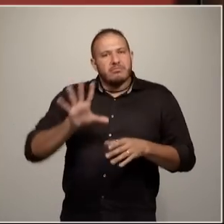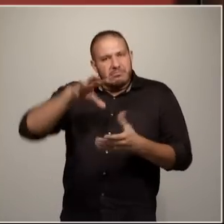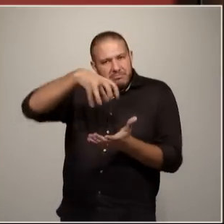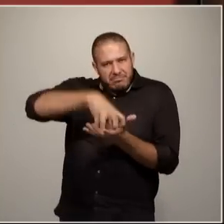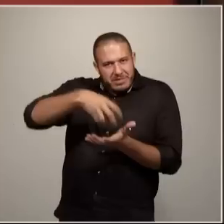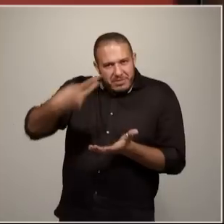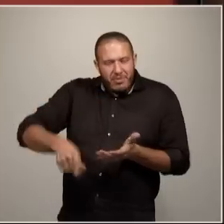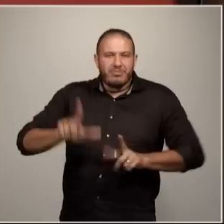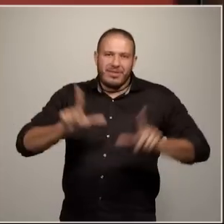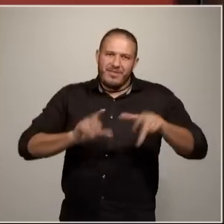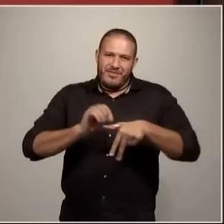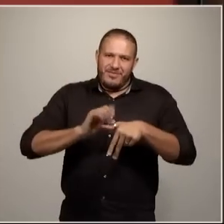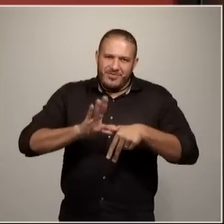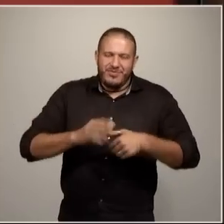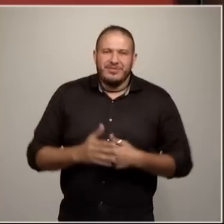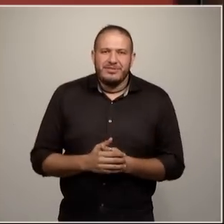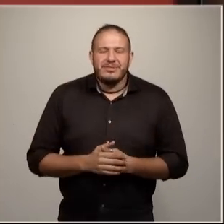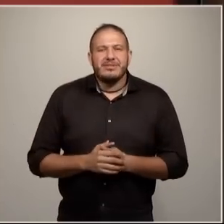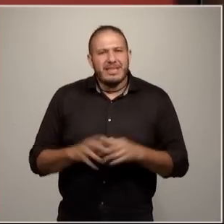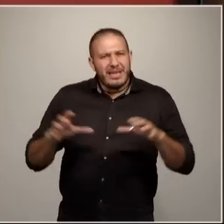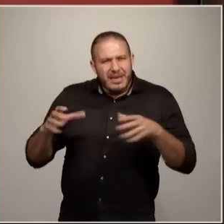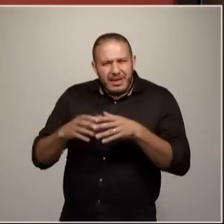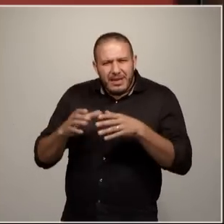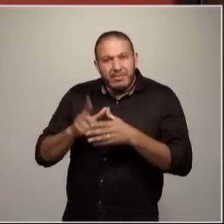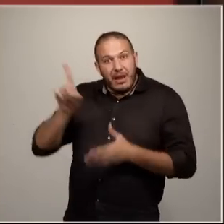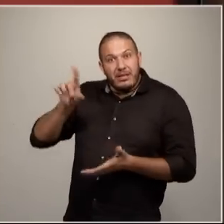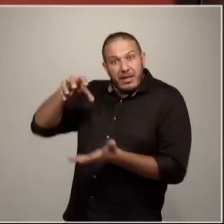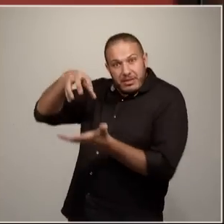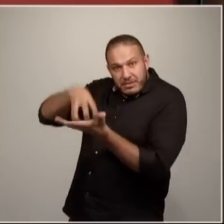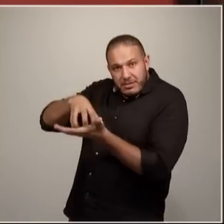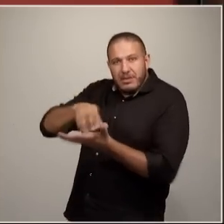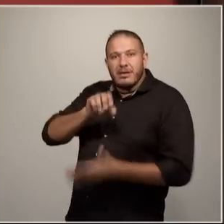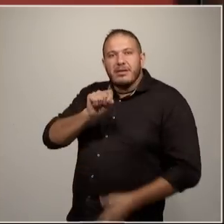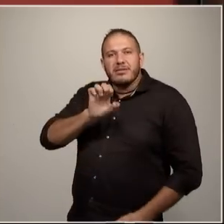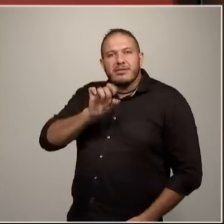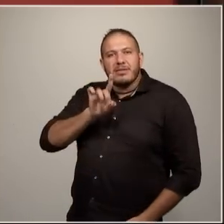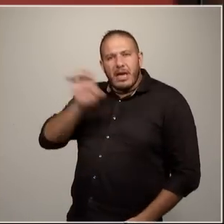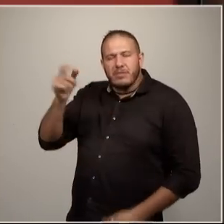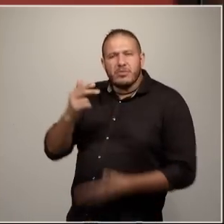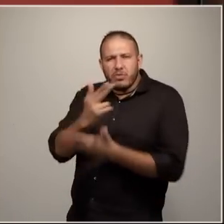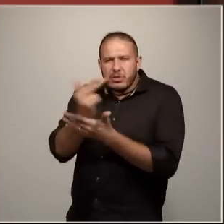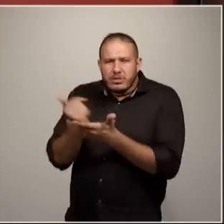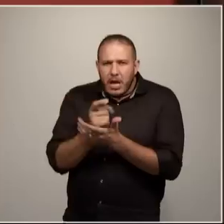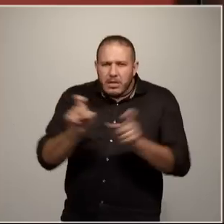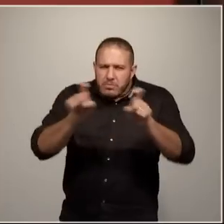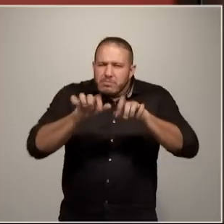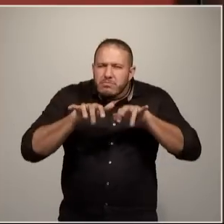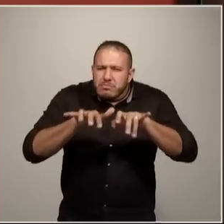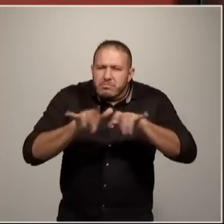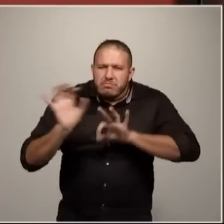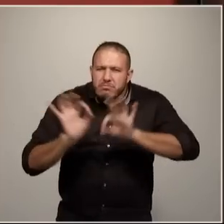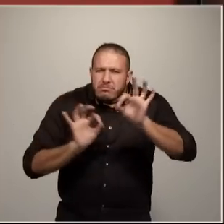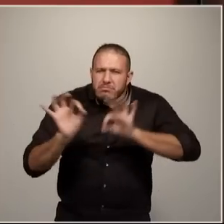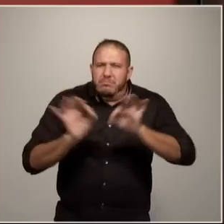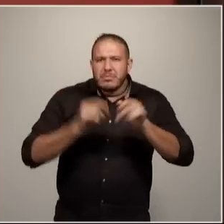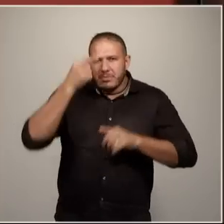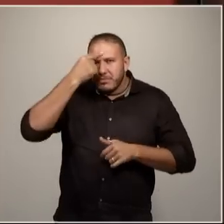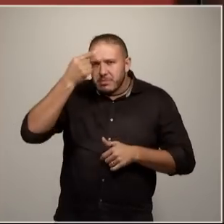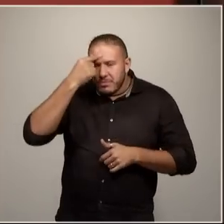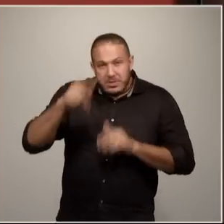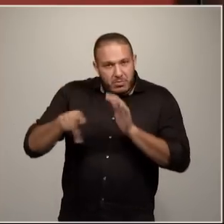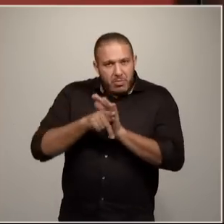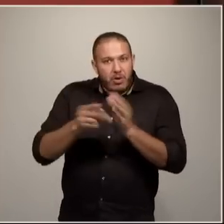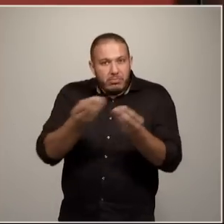da TV Cultura. Equipe da sede lá, o pessoal do design acadêmico, né, que faz o design institucional